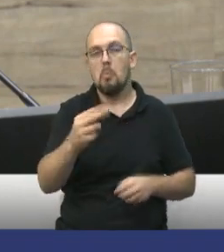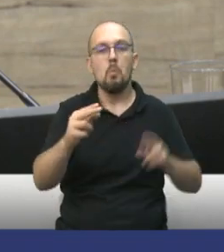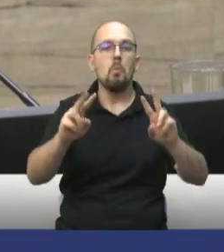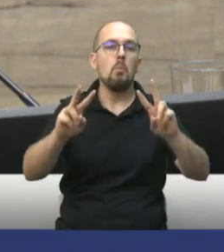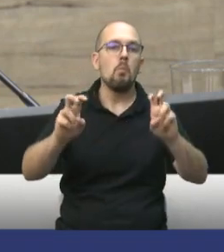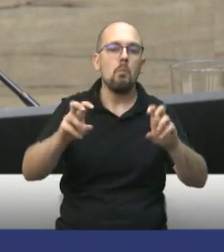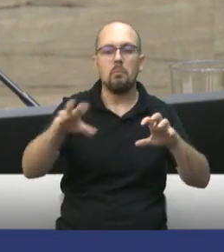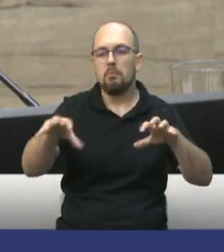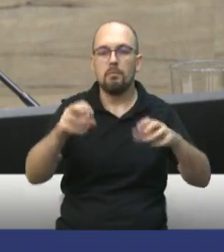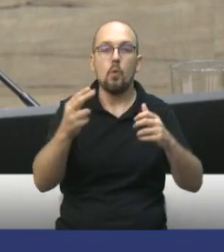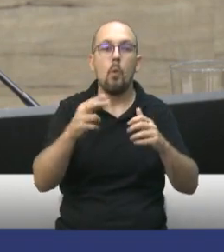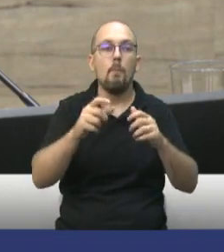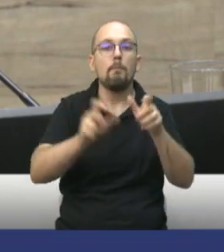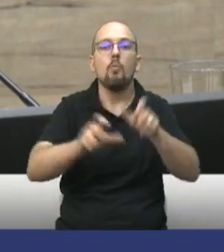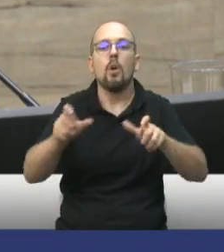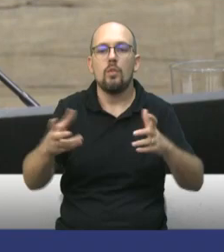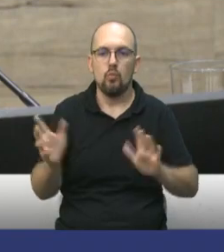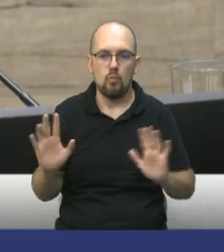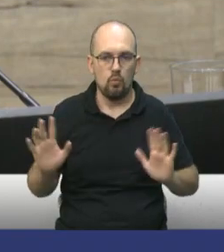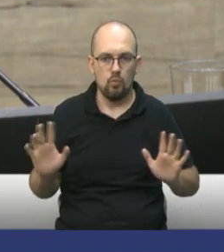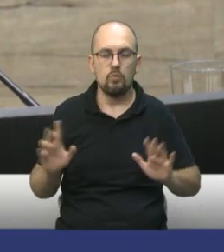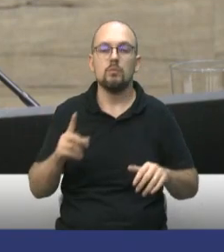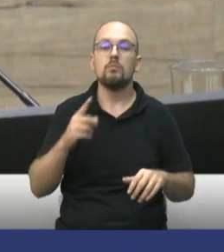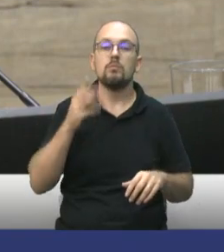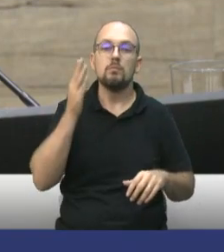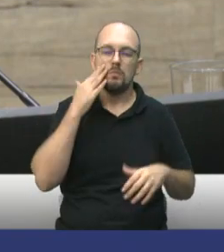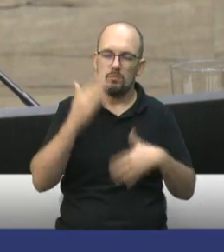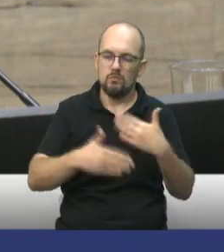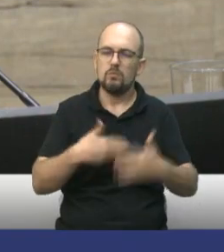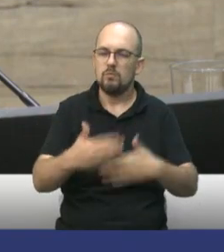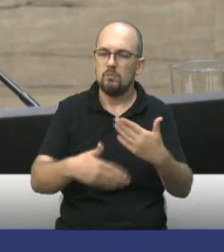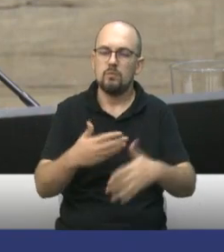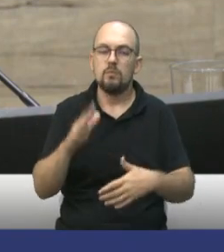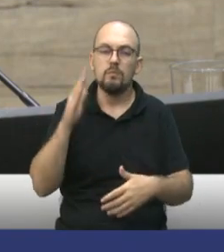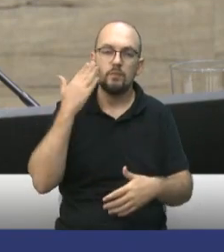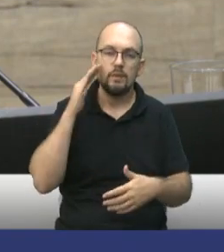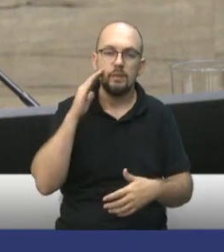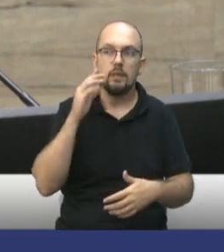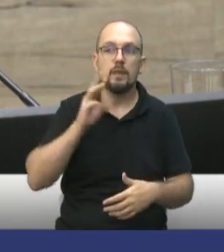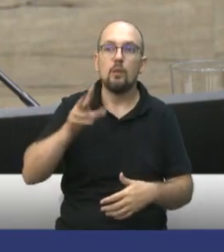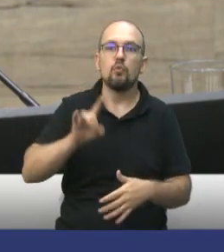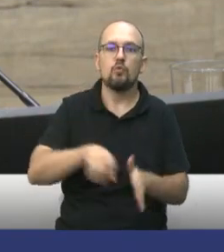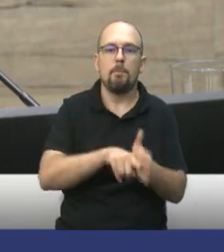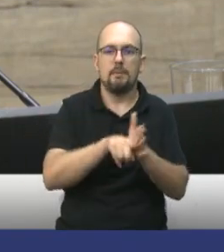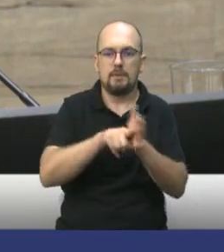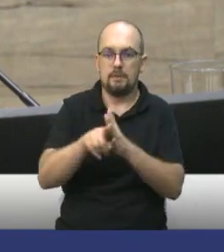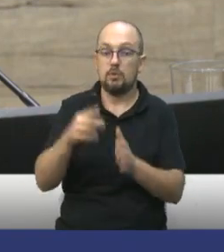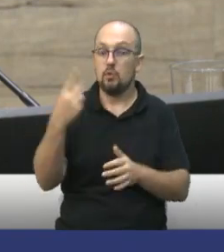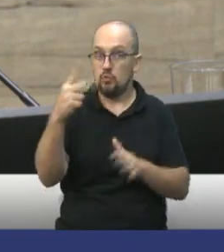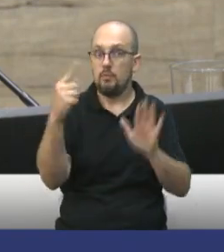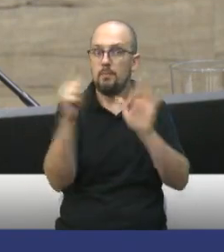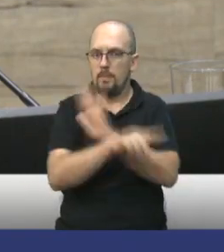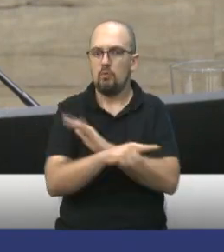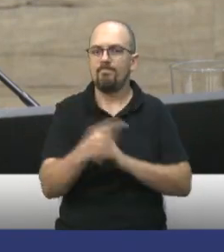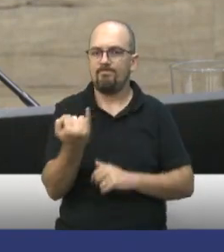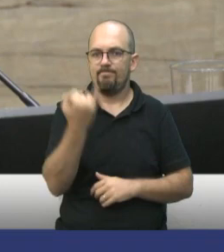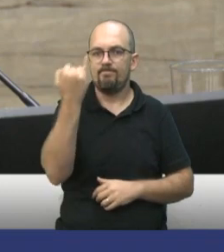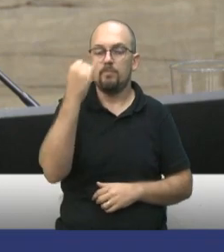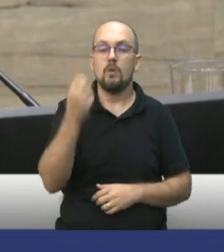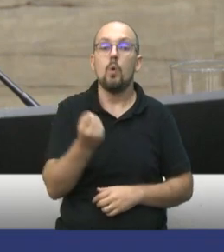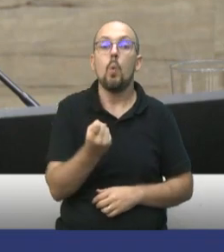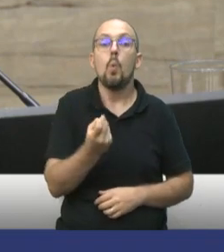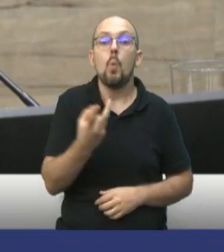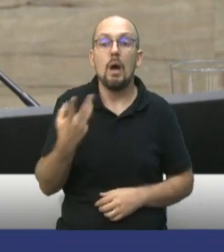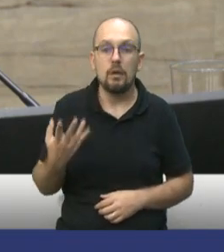moradores de bairro. A gente pode chegar dentro de ouvir um pouco mais, a não ser só de uma pesquisa. A sua pergunta foi essencial. Quantos